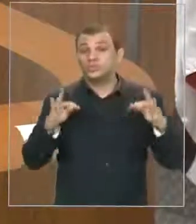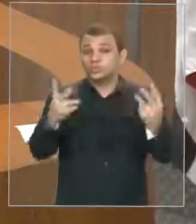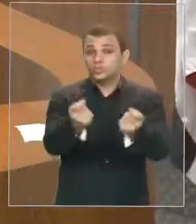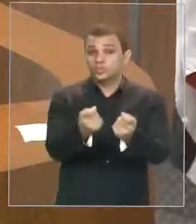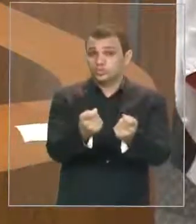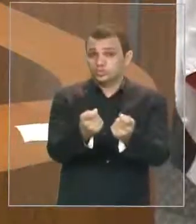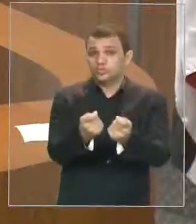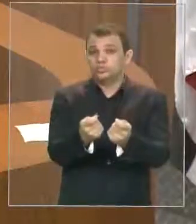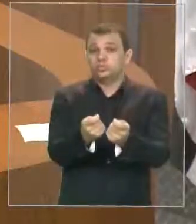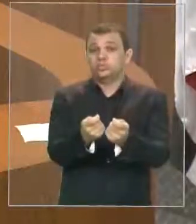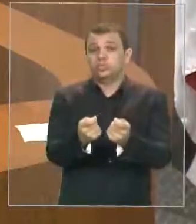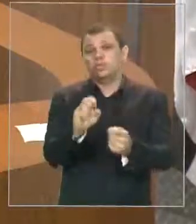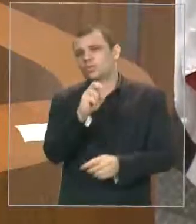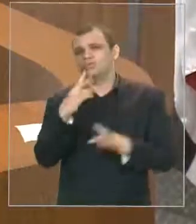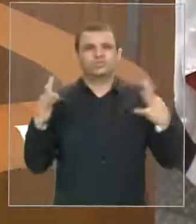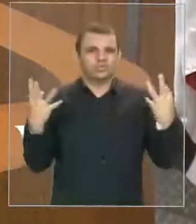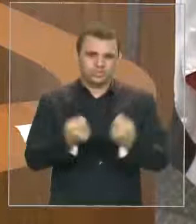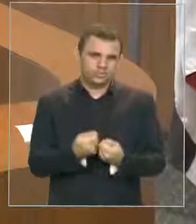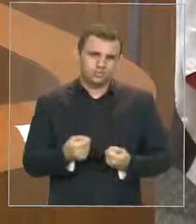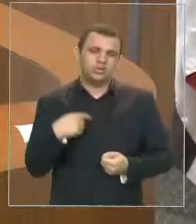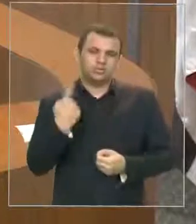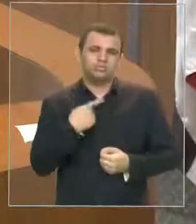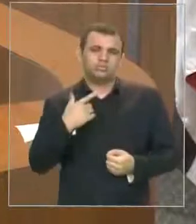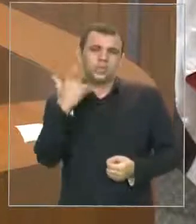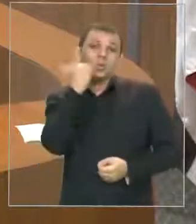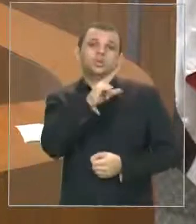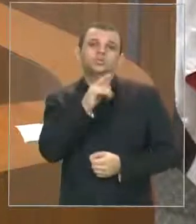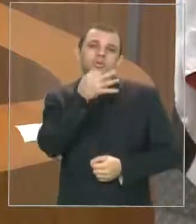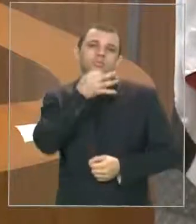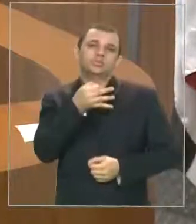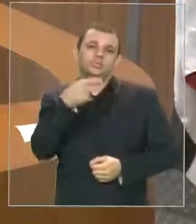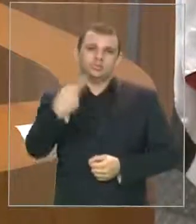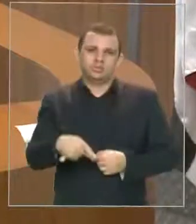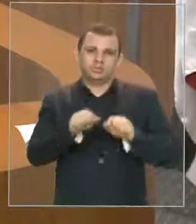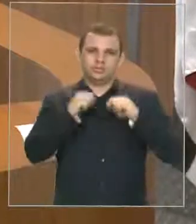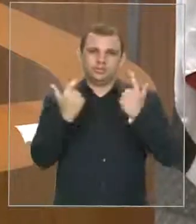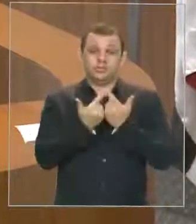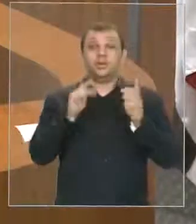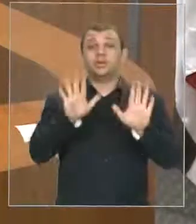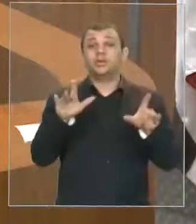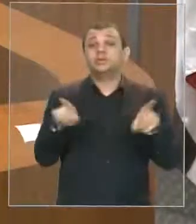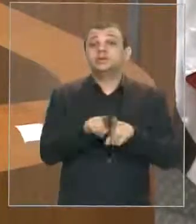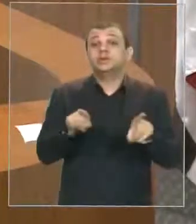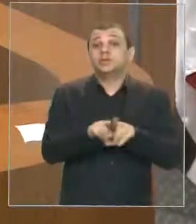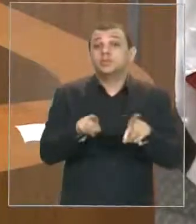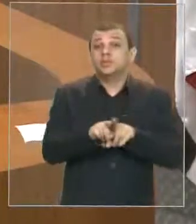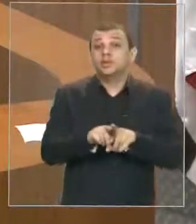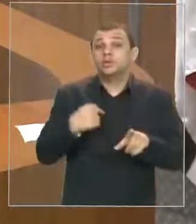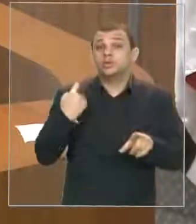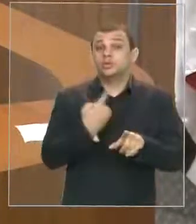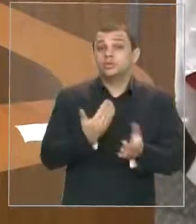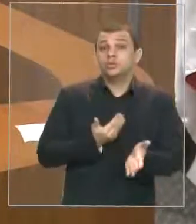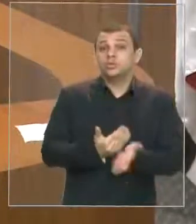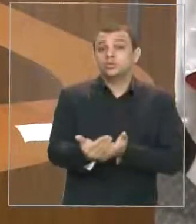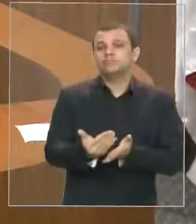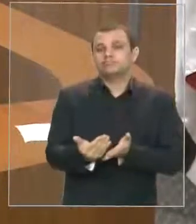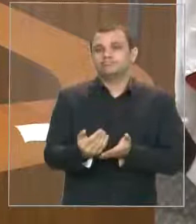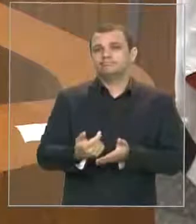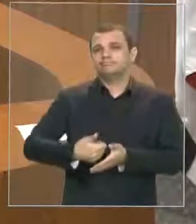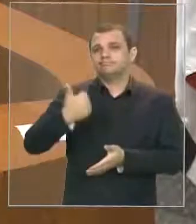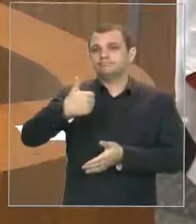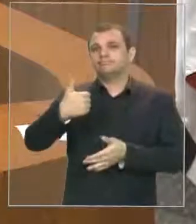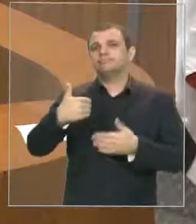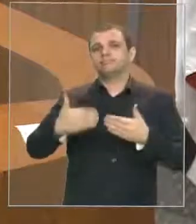na totalidade, a opinião da Assembleia Legislativa. Por outro lado, esse primeiro passo que nós tomamos da